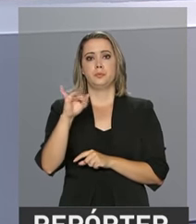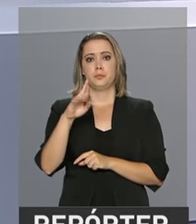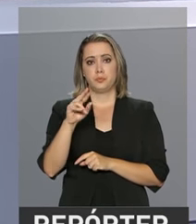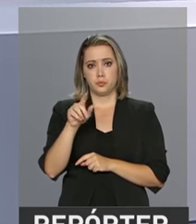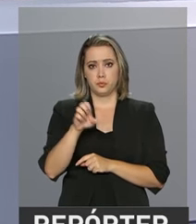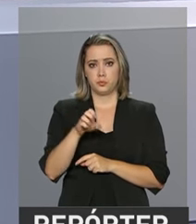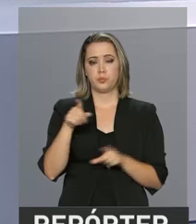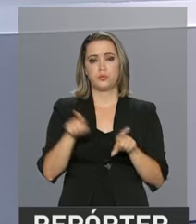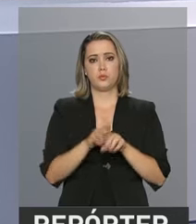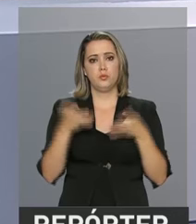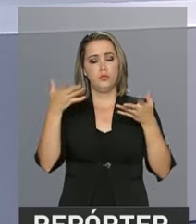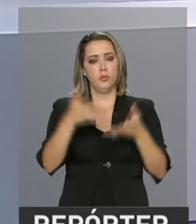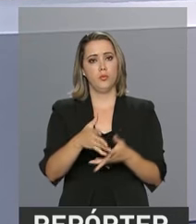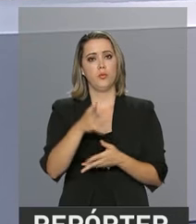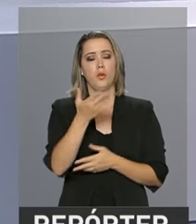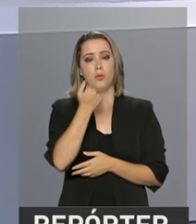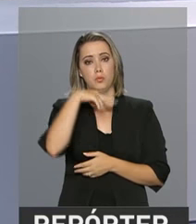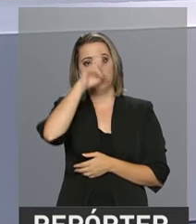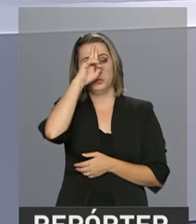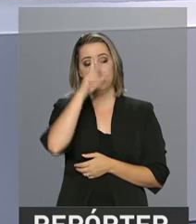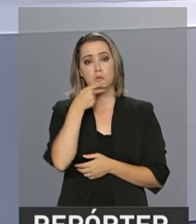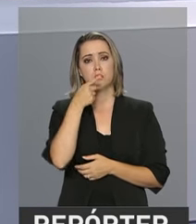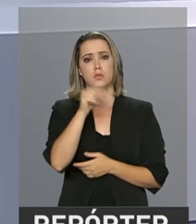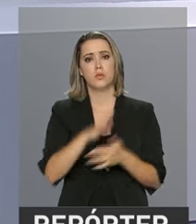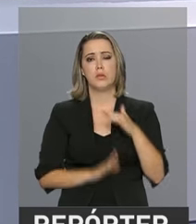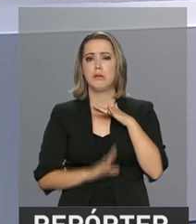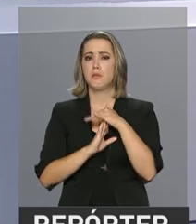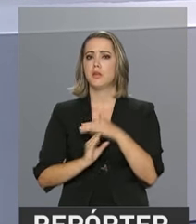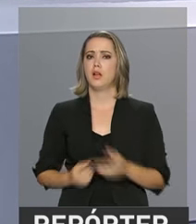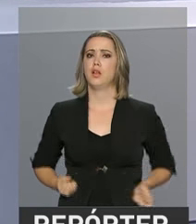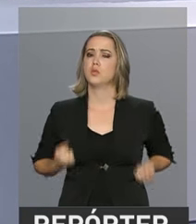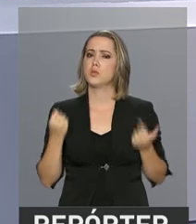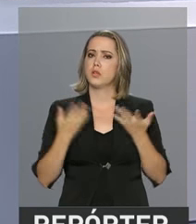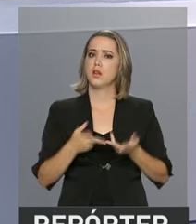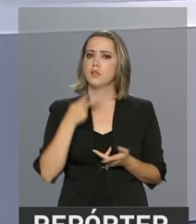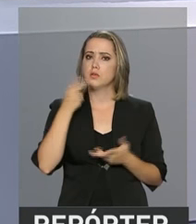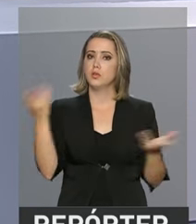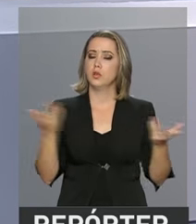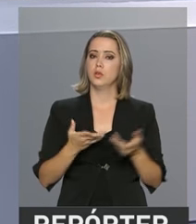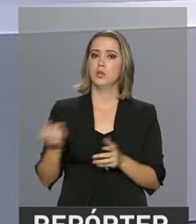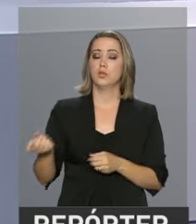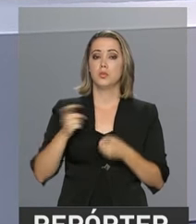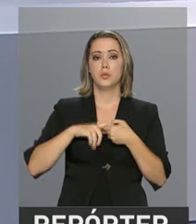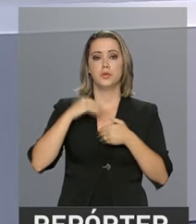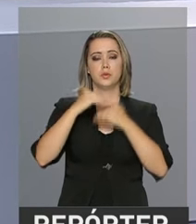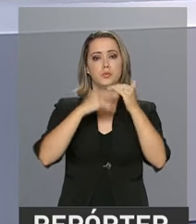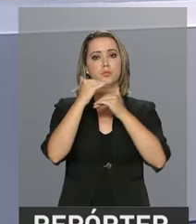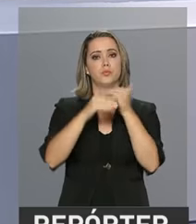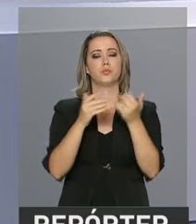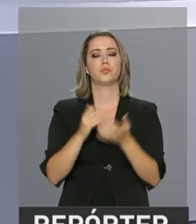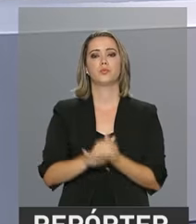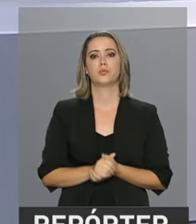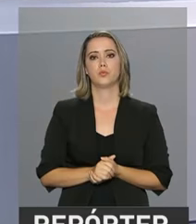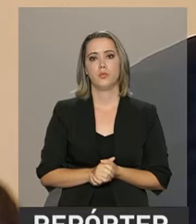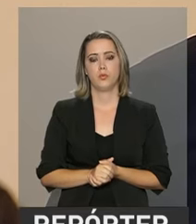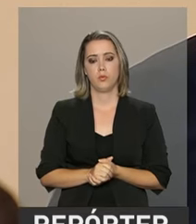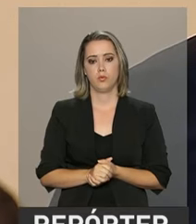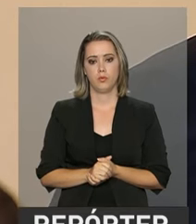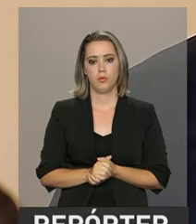ressaltou a necessidade de limitar os gastos públicos e falou sobre o atual reaquecimento da economia brasileira